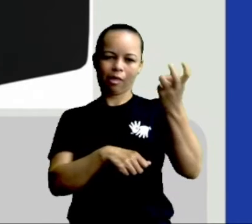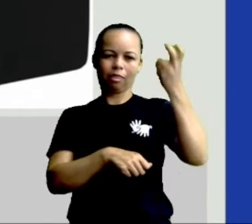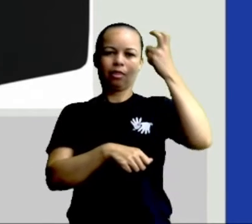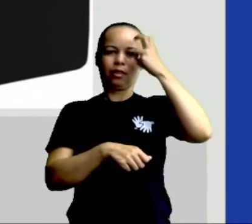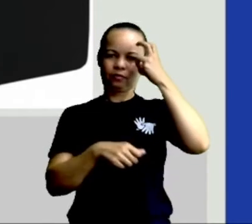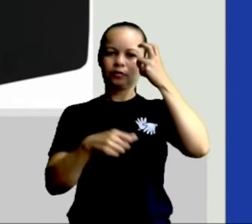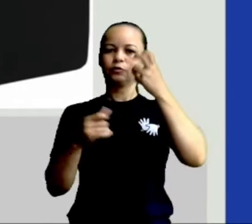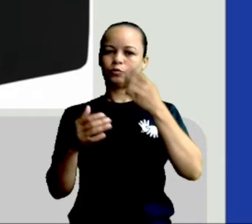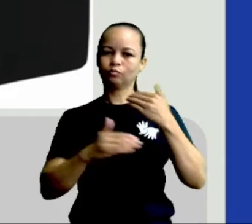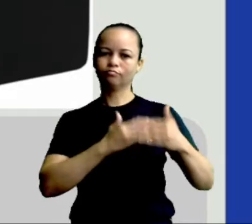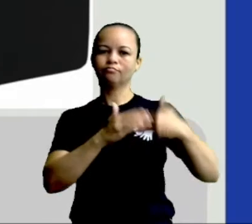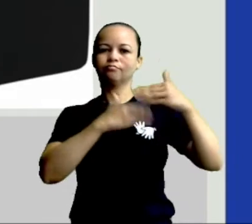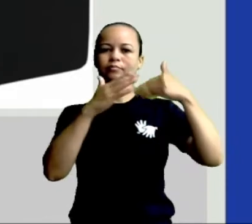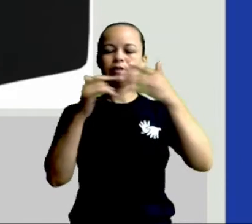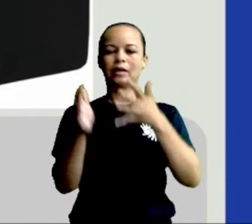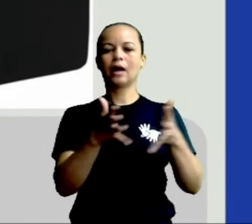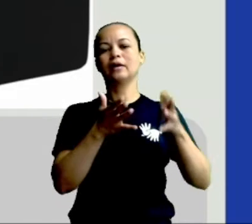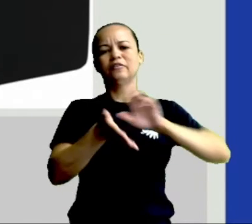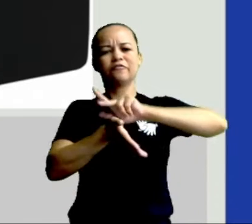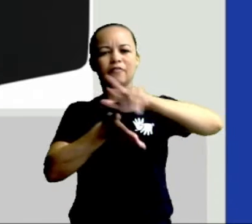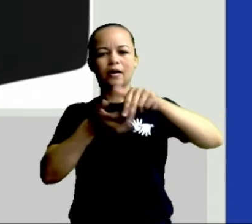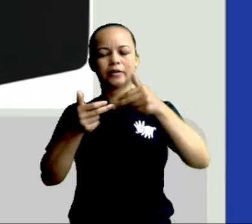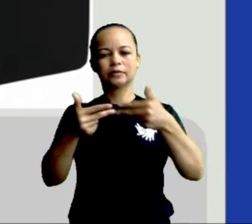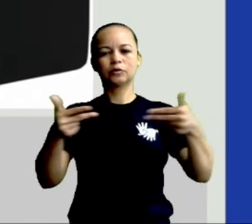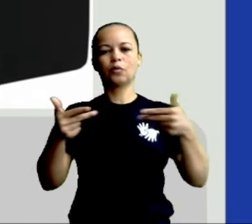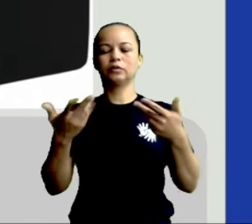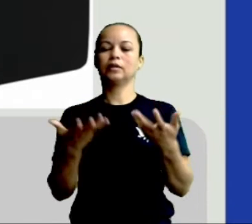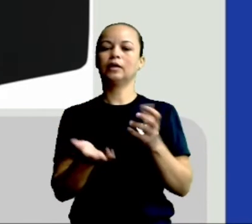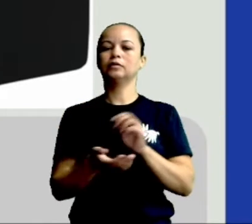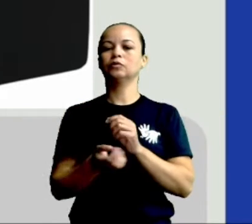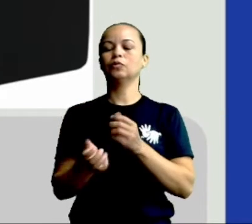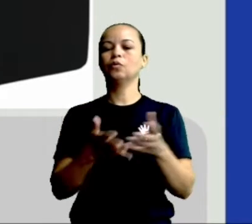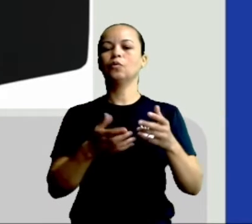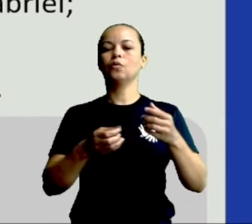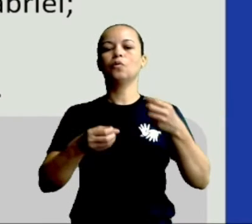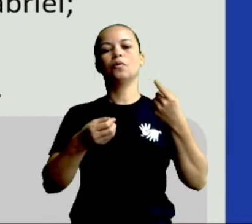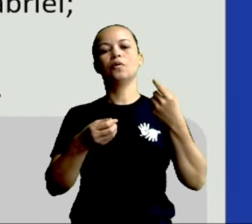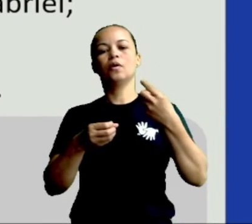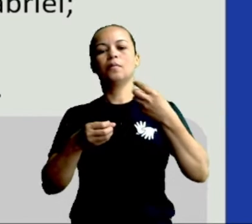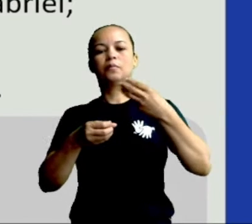falando, e na cidade e no município de Igaraçu.